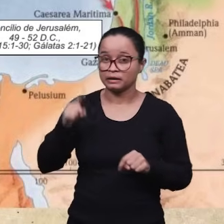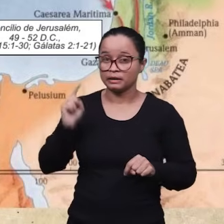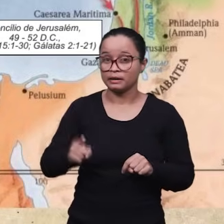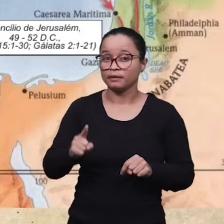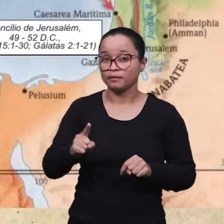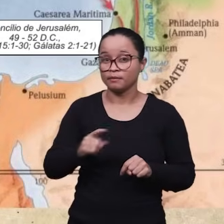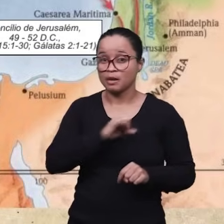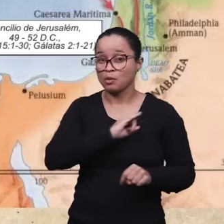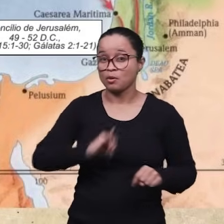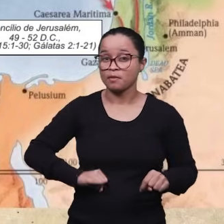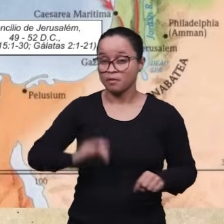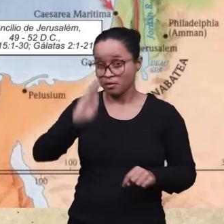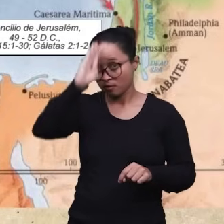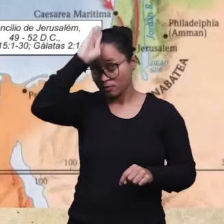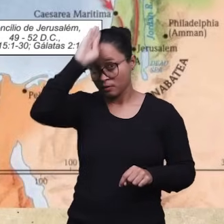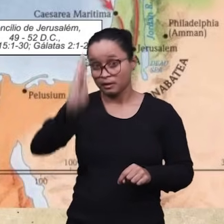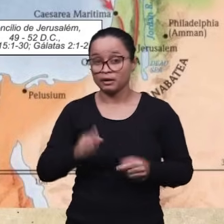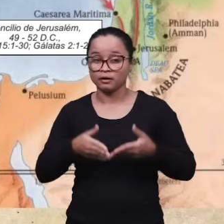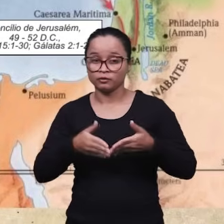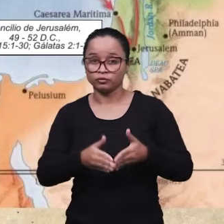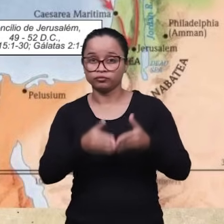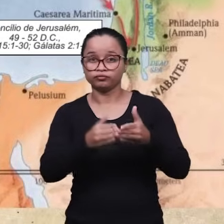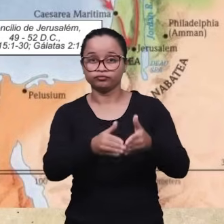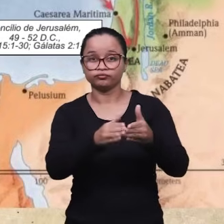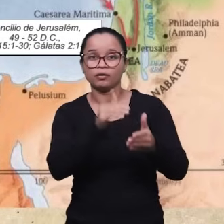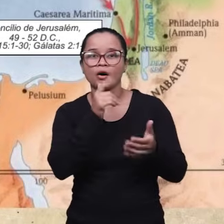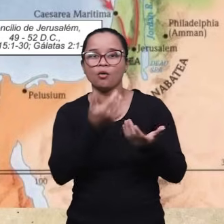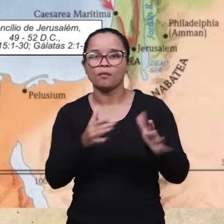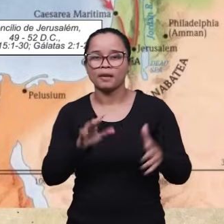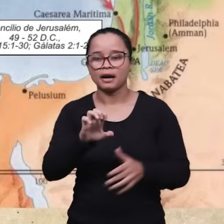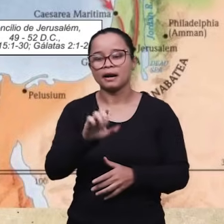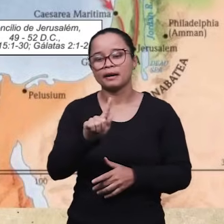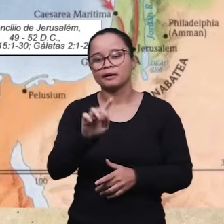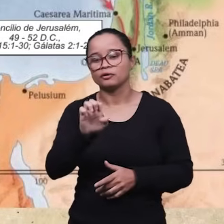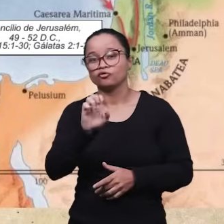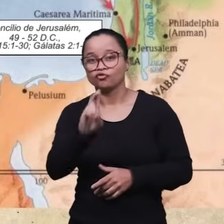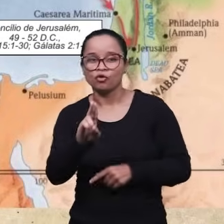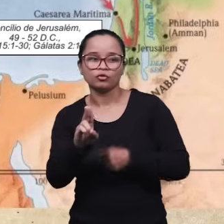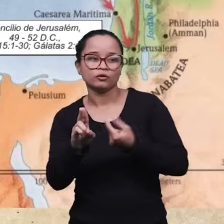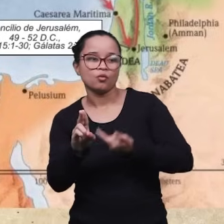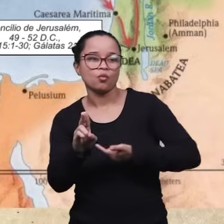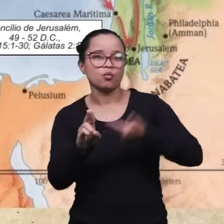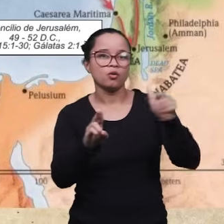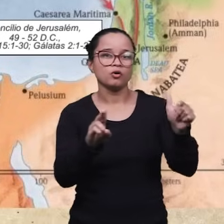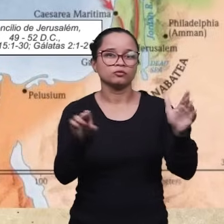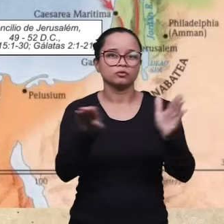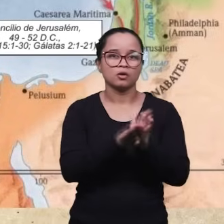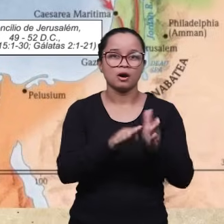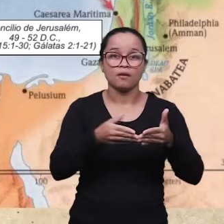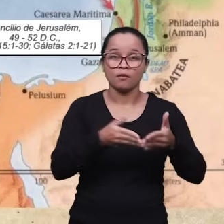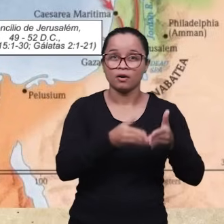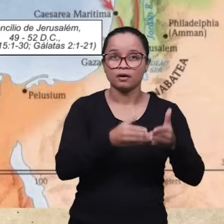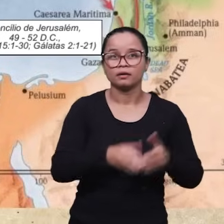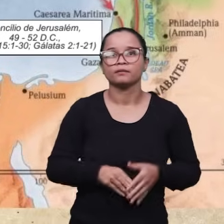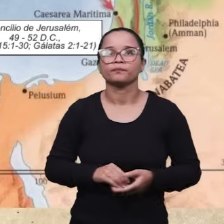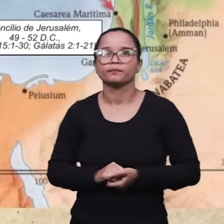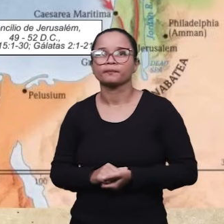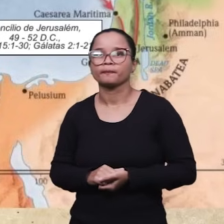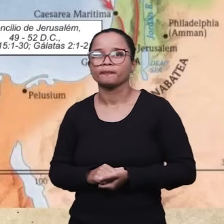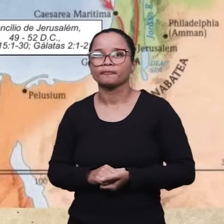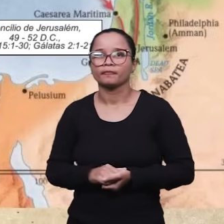lado, atravessando então o mar Egeu, nós temos um outro porto, que é Neápolis,